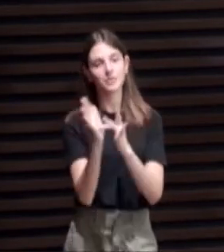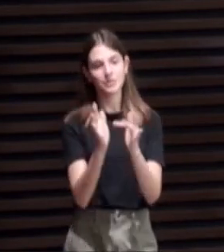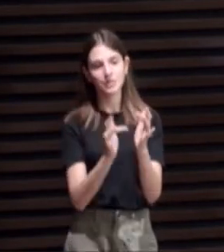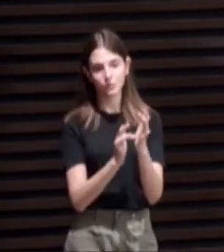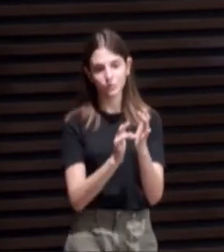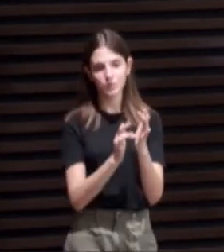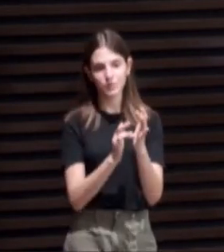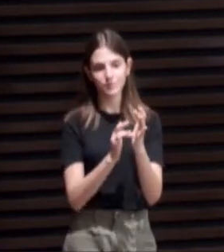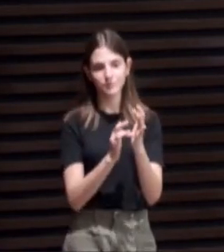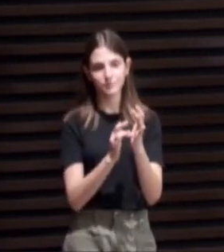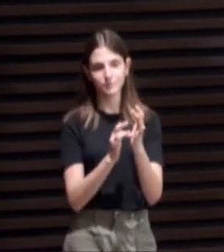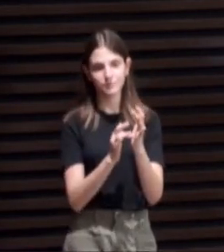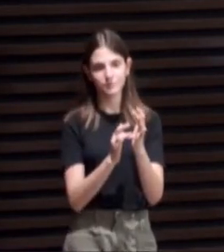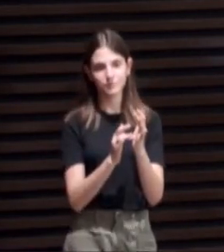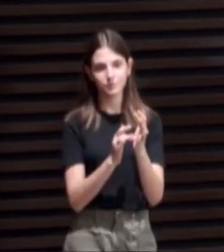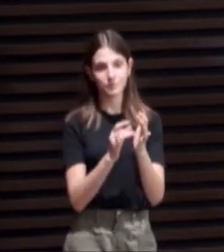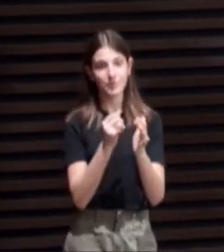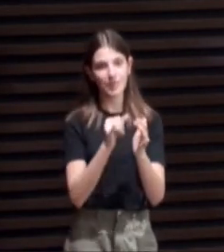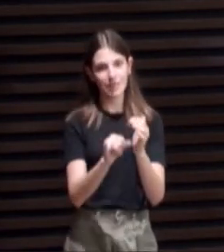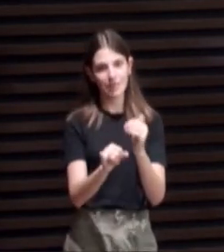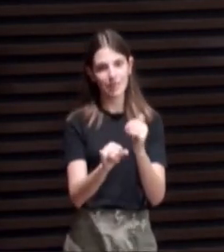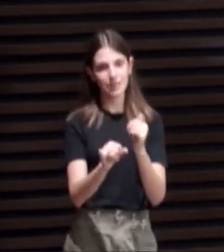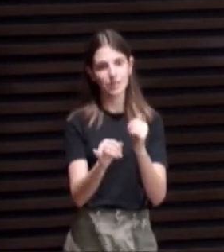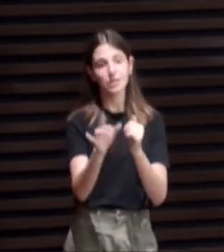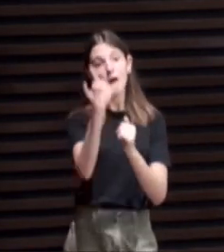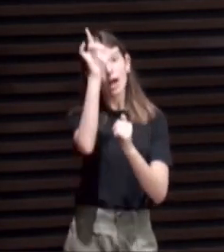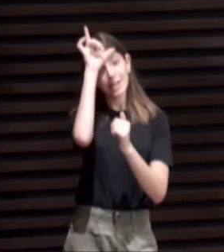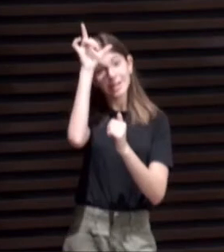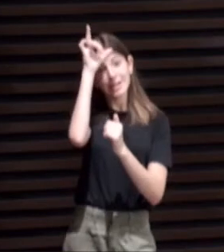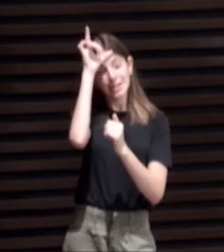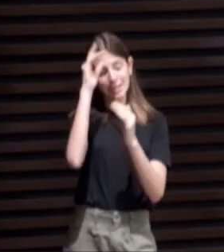da igreja não derem um exemplo,